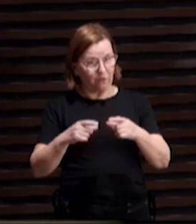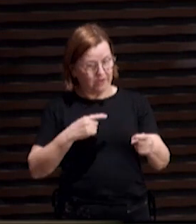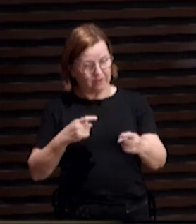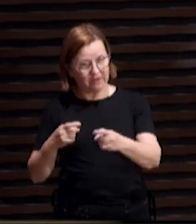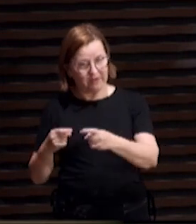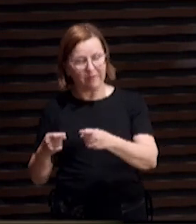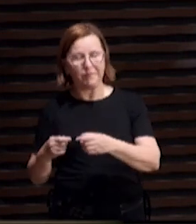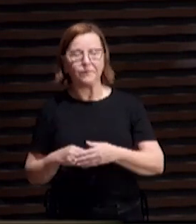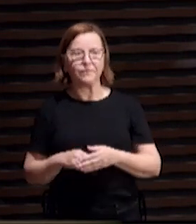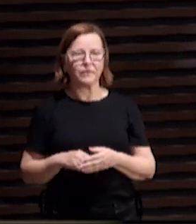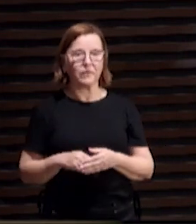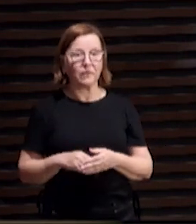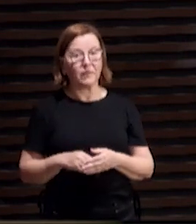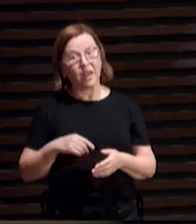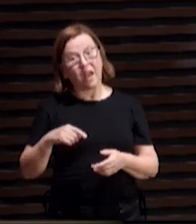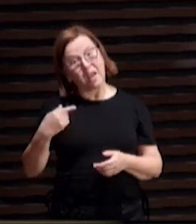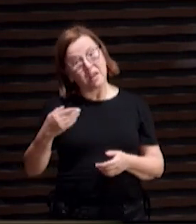E lá na guerra ele foi morto.